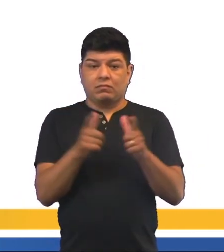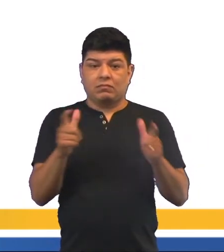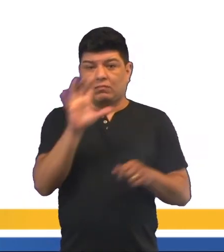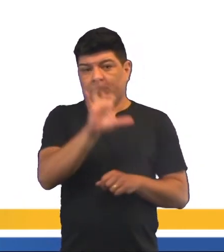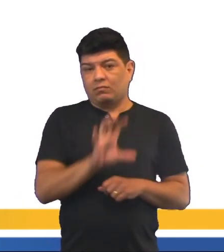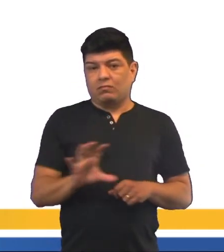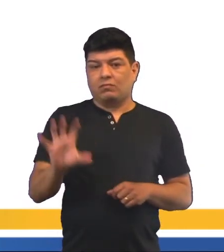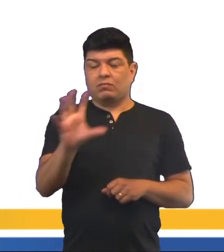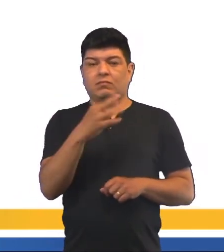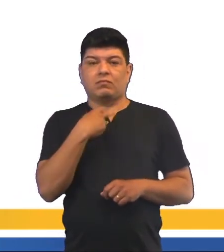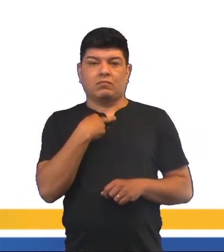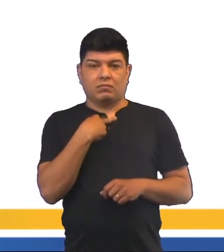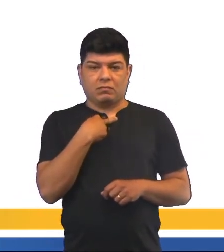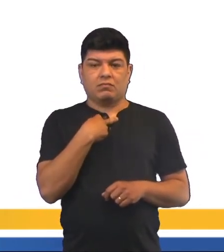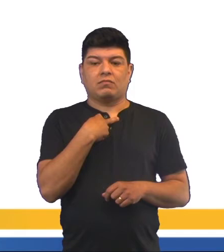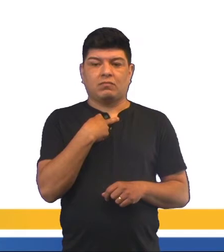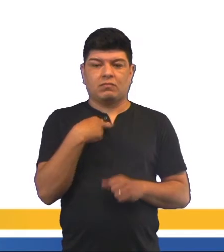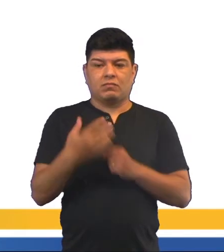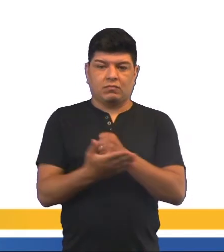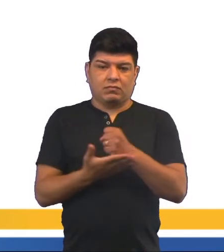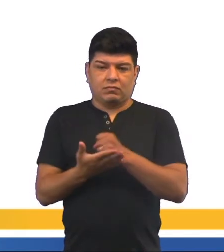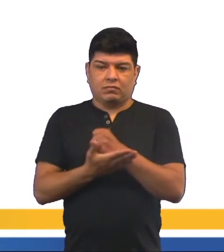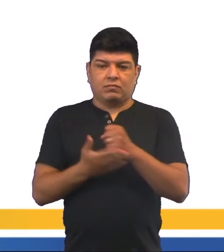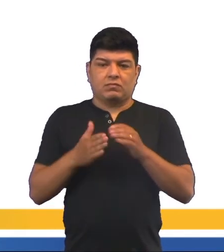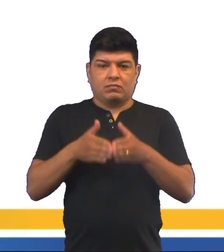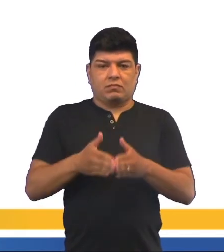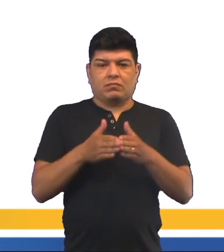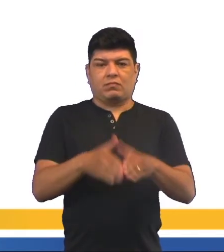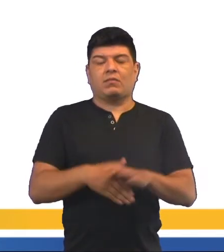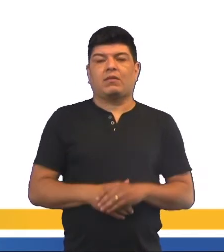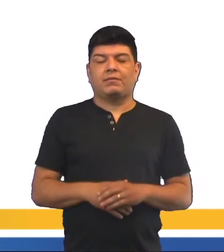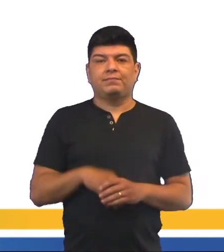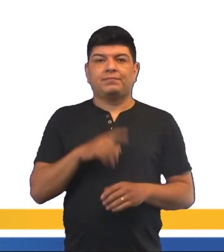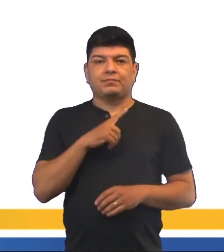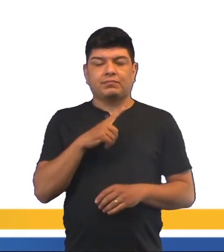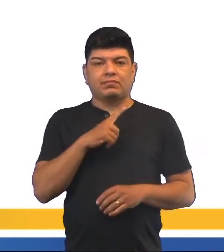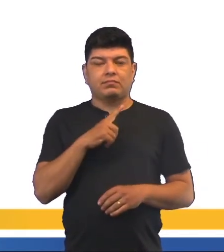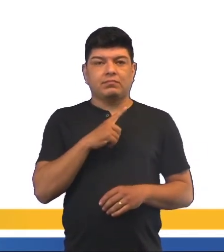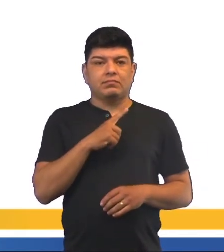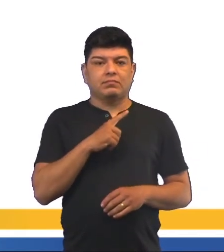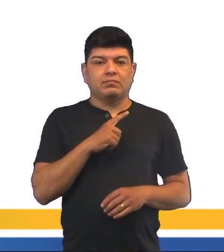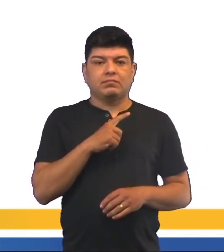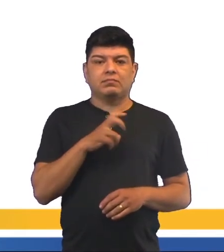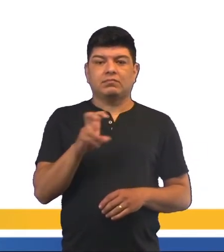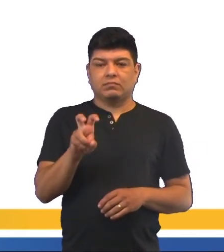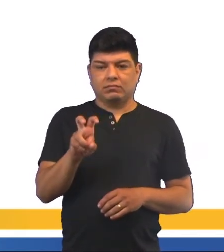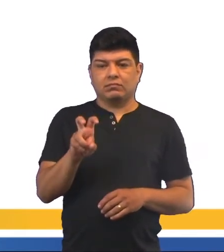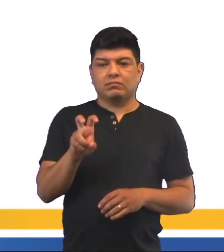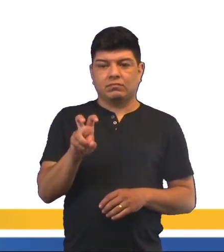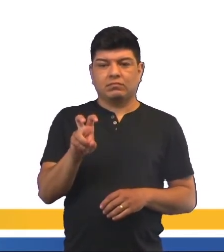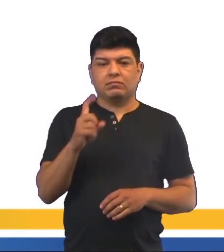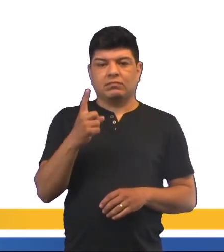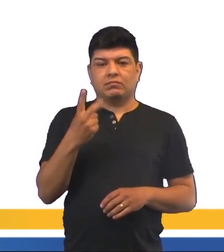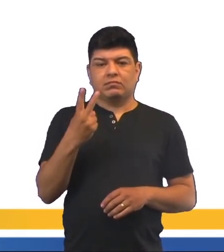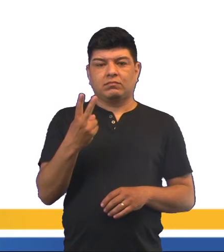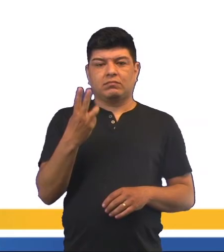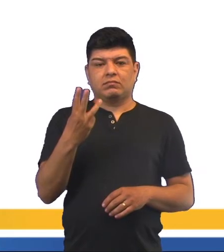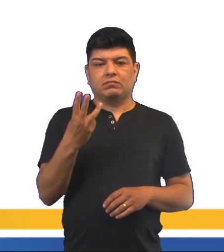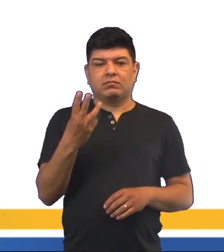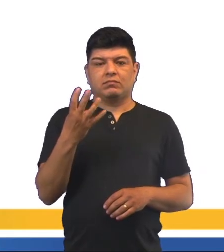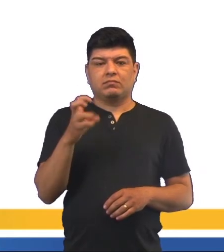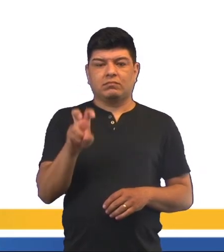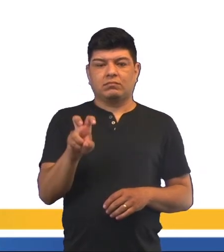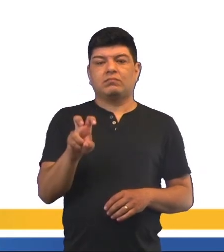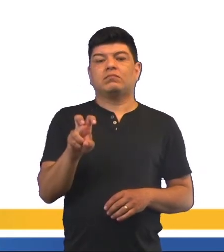espaço que ela ocupa, a sua base aí do barquinho, né? Nós temos aí 5, né? 1, 2,